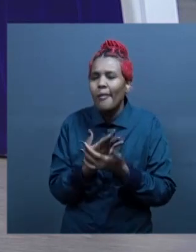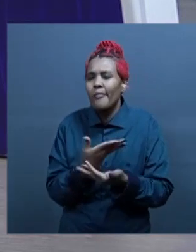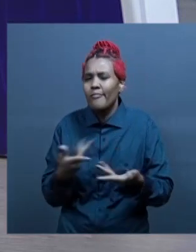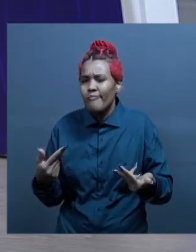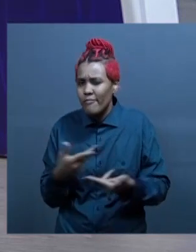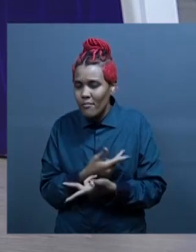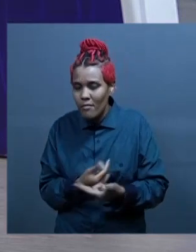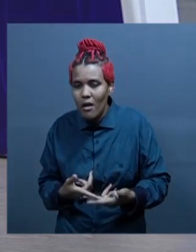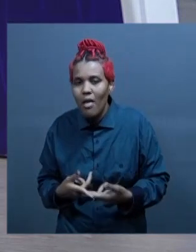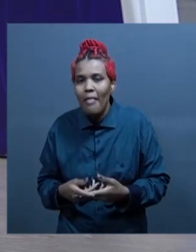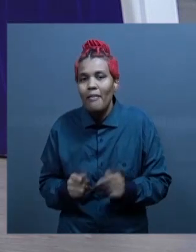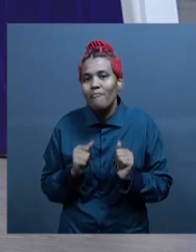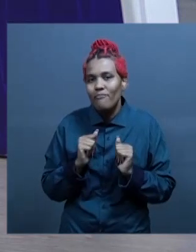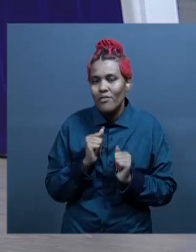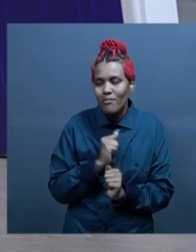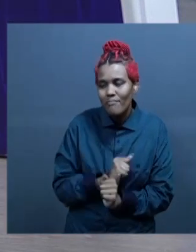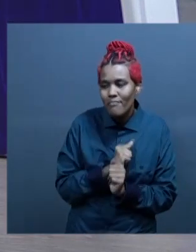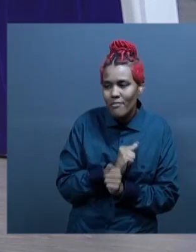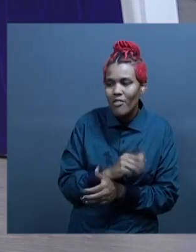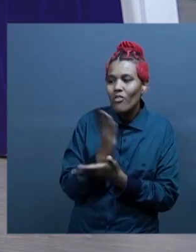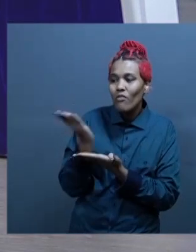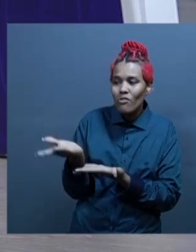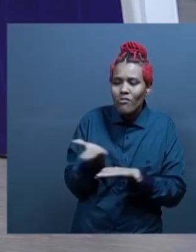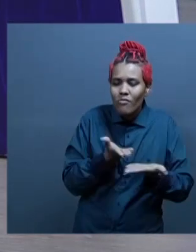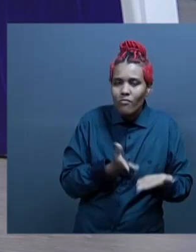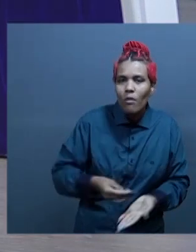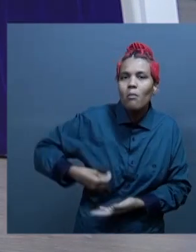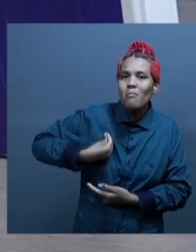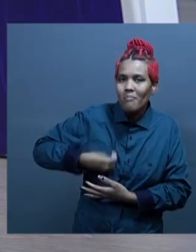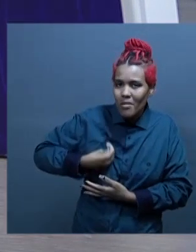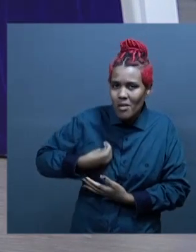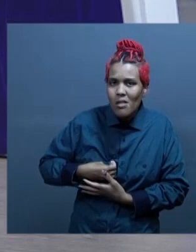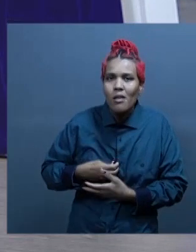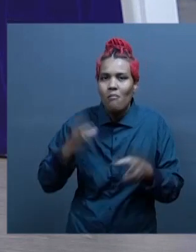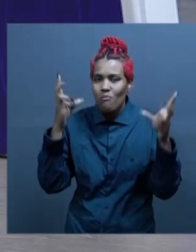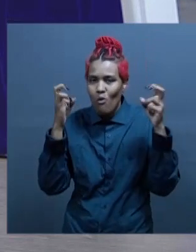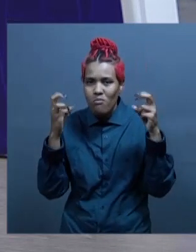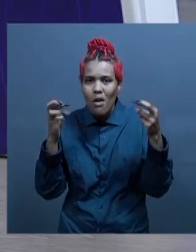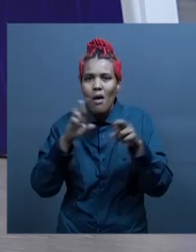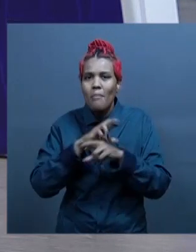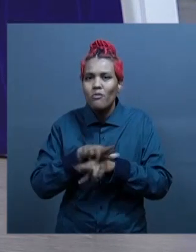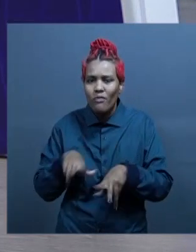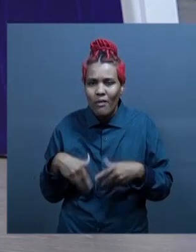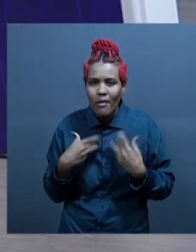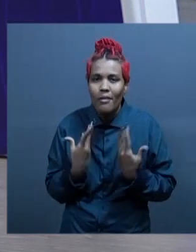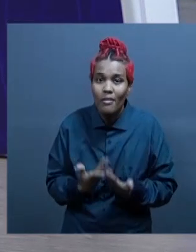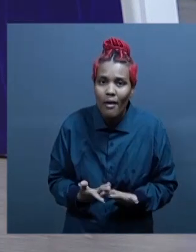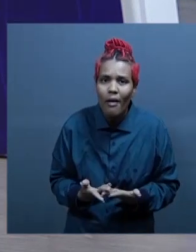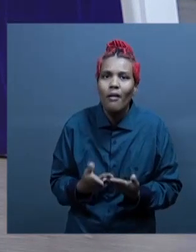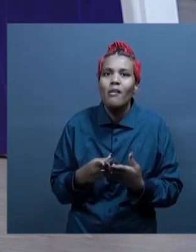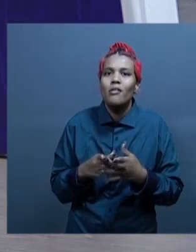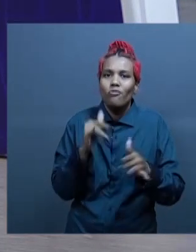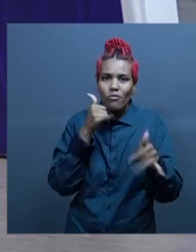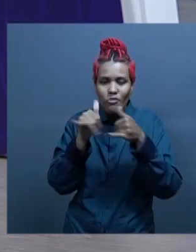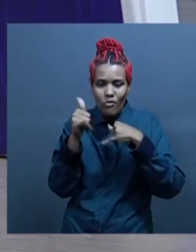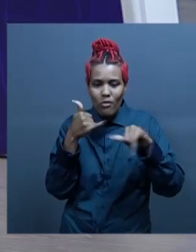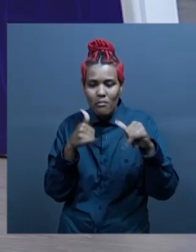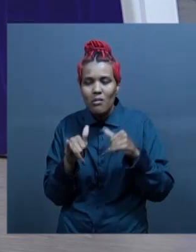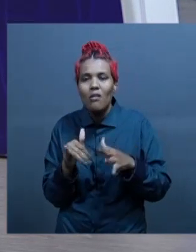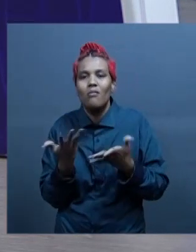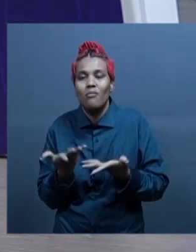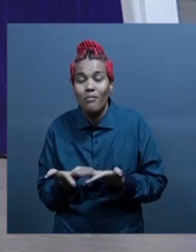breve novamente no sótão ele pra gente falar outros assuntos ligado à propaganda evolução do marketing e da publicidade